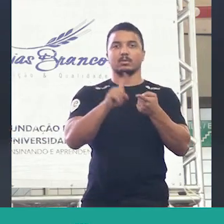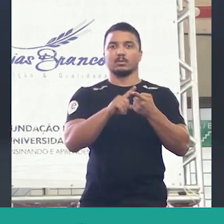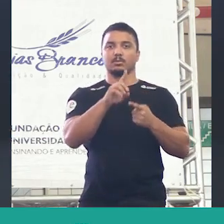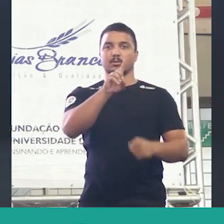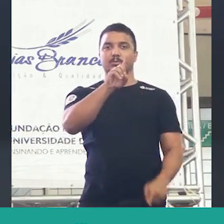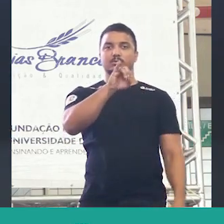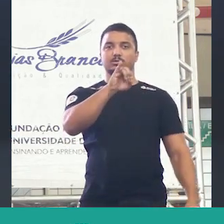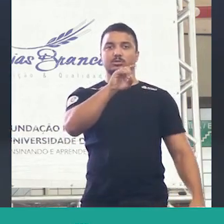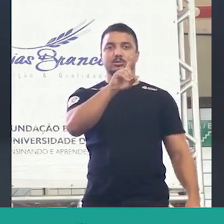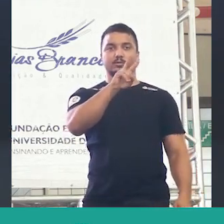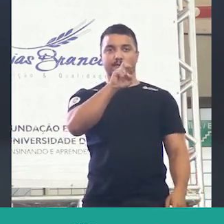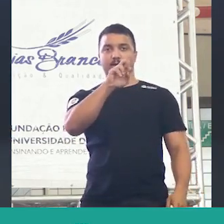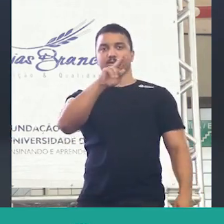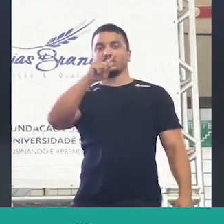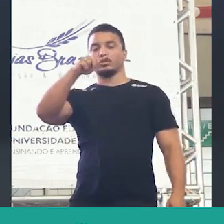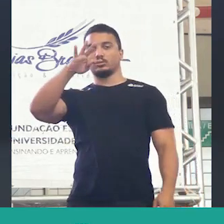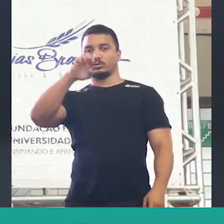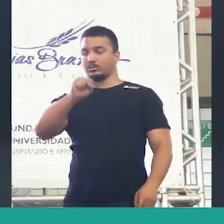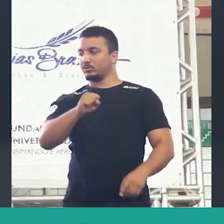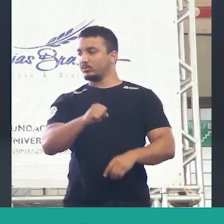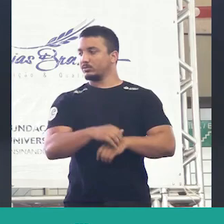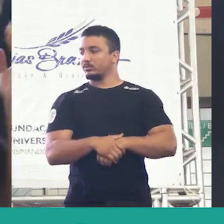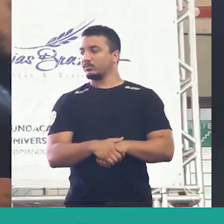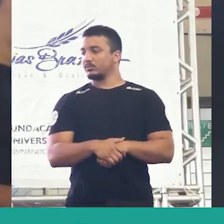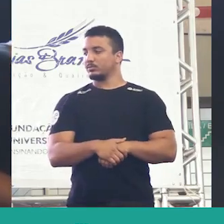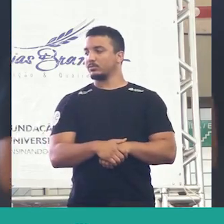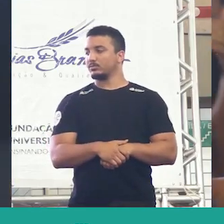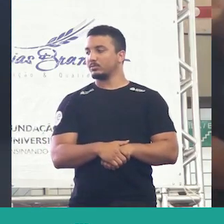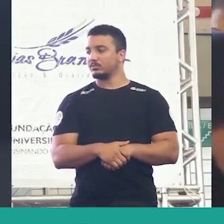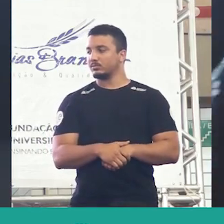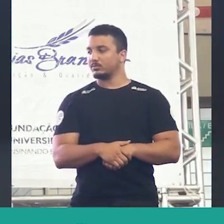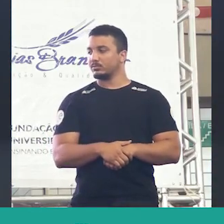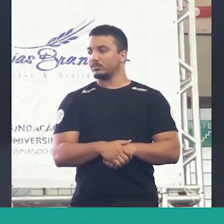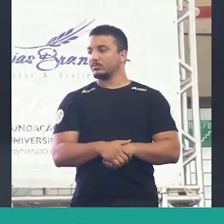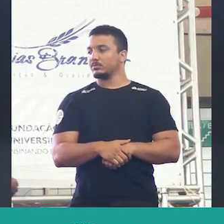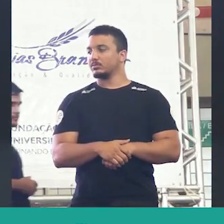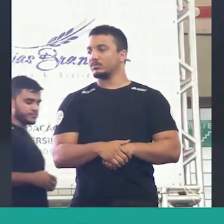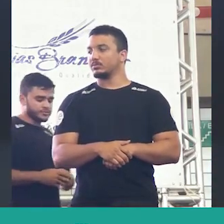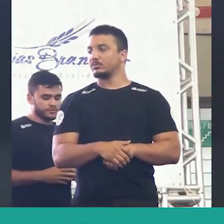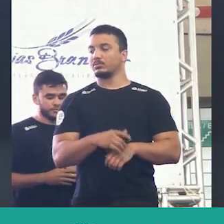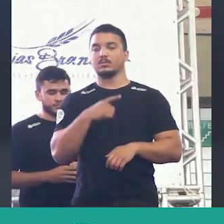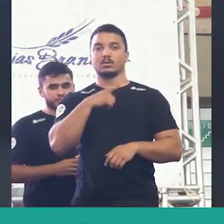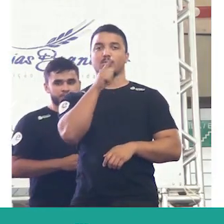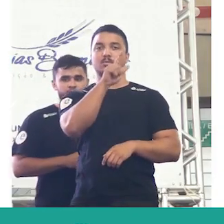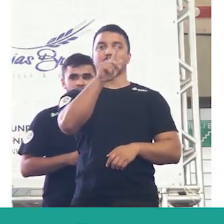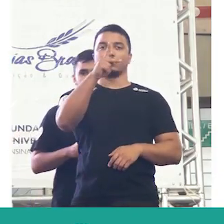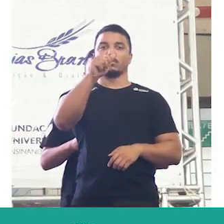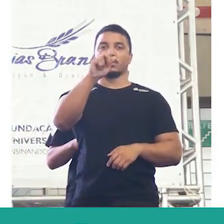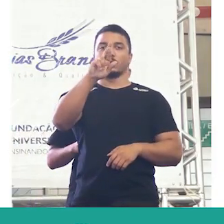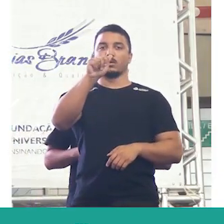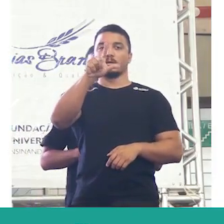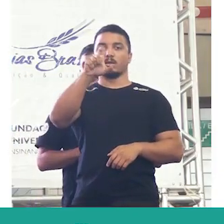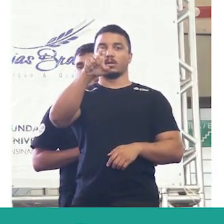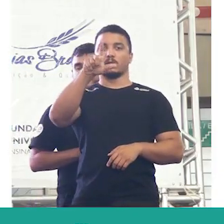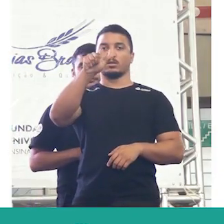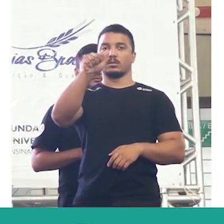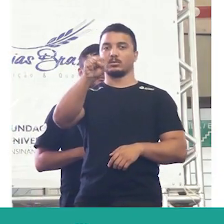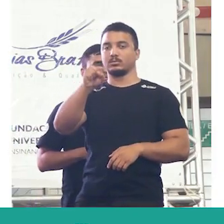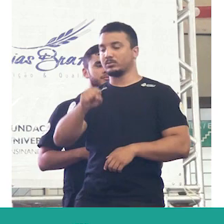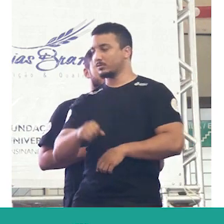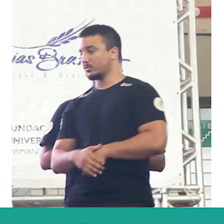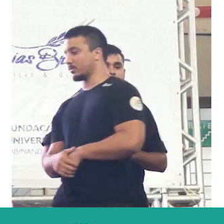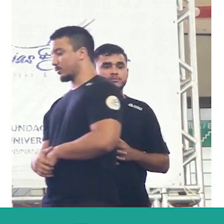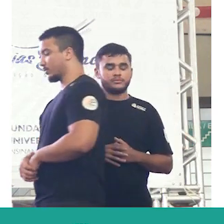espalha. Como é o nome disso aí? Raios divergentes. Ok, vamos lá. E o que são